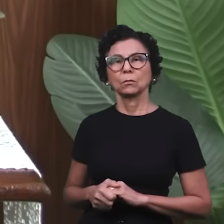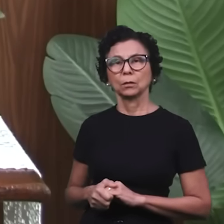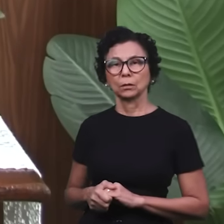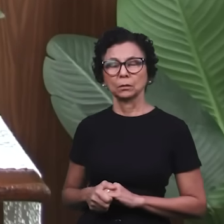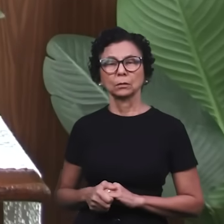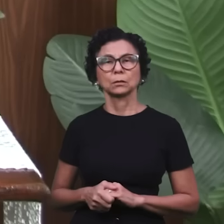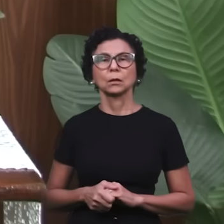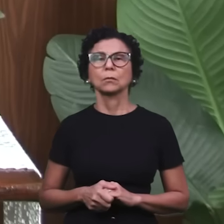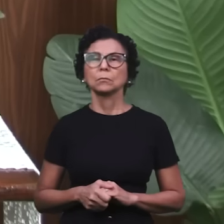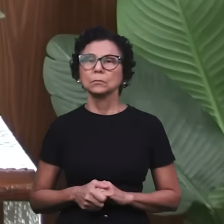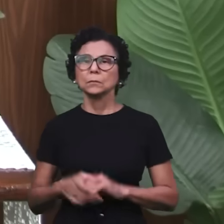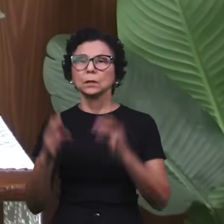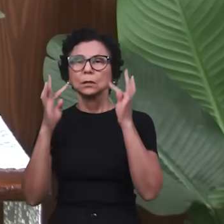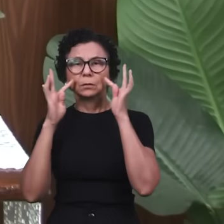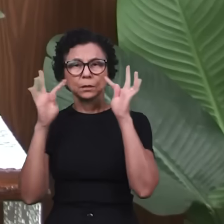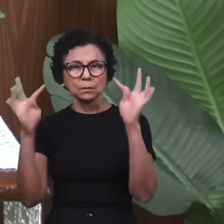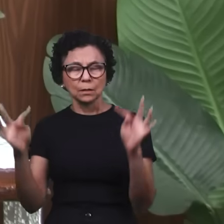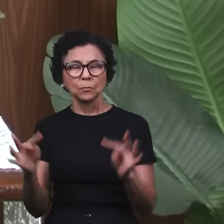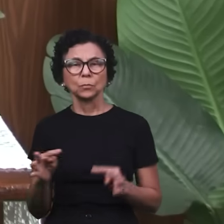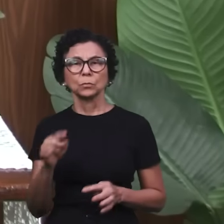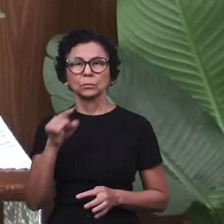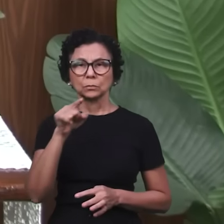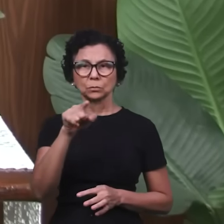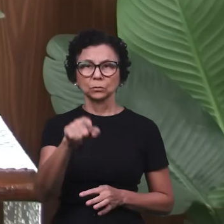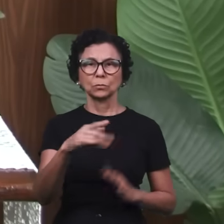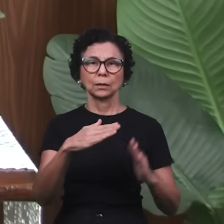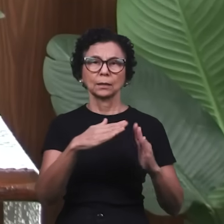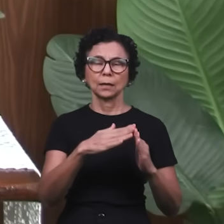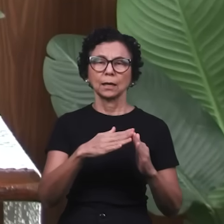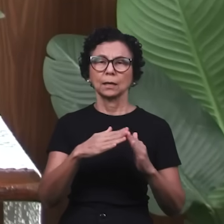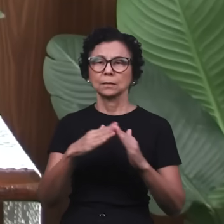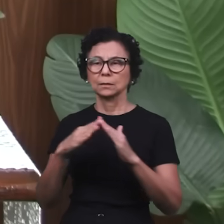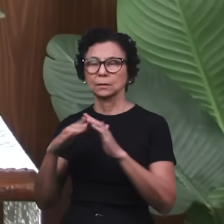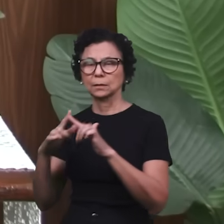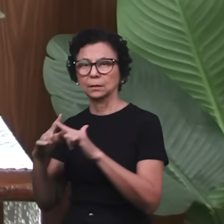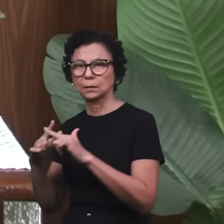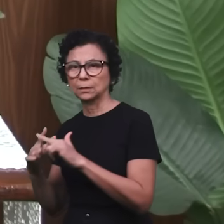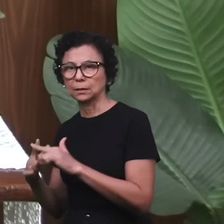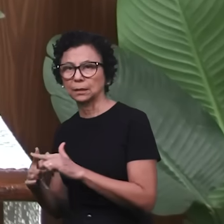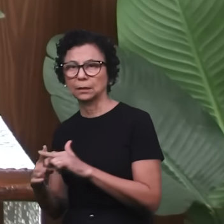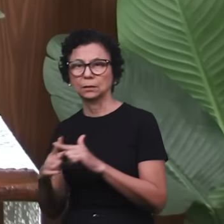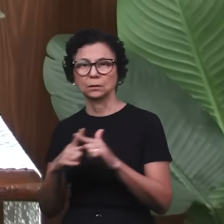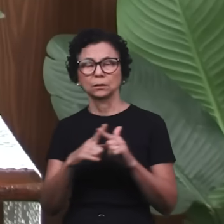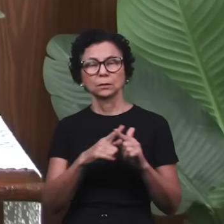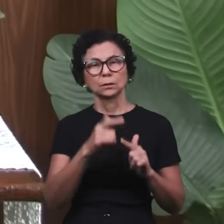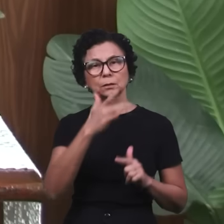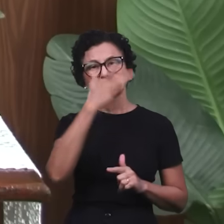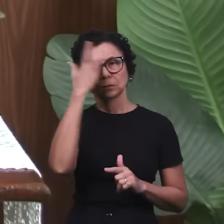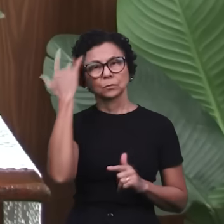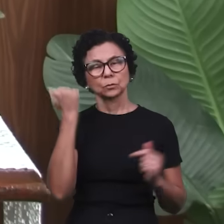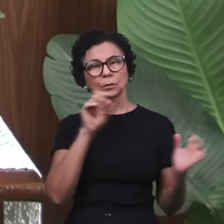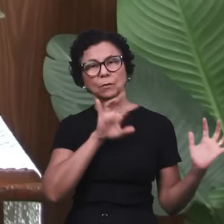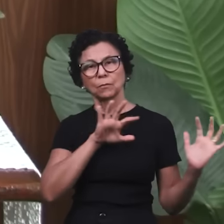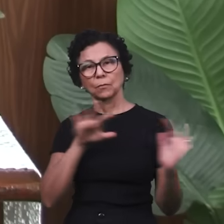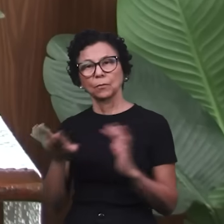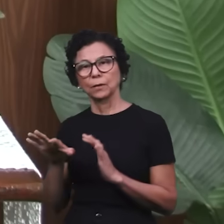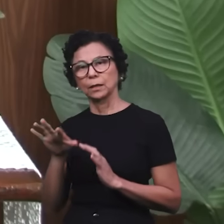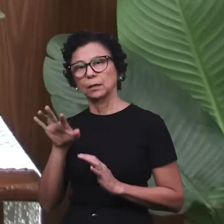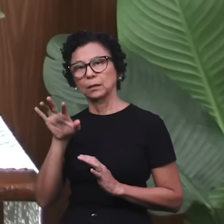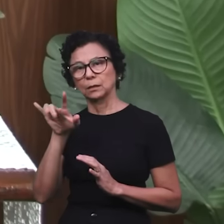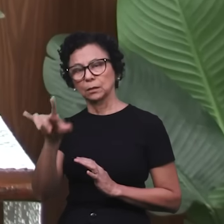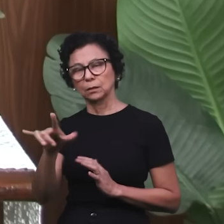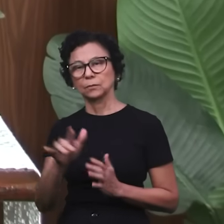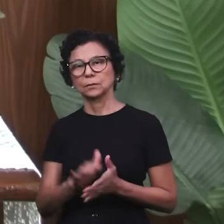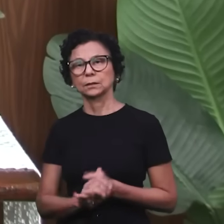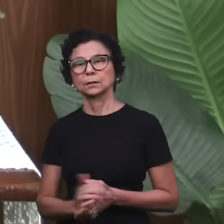sua casa, no seu trabalho, na sua igreja, que Deus operou na sua vida. Amém? Nós vamos então cantar um